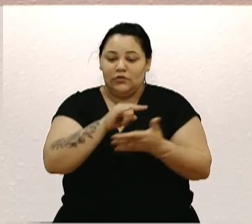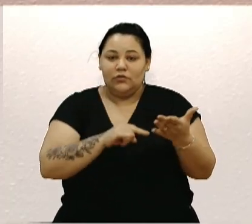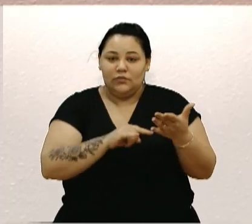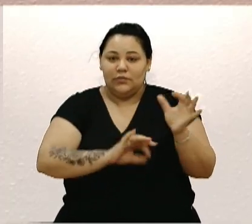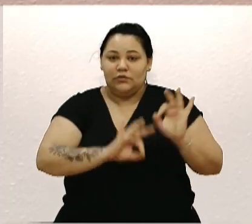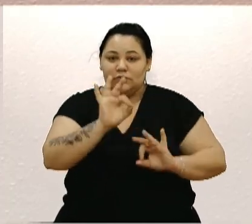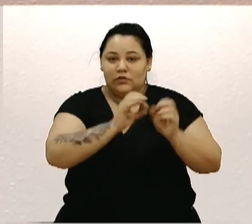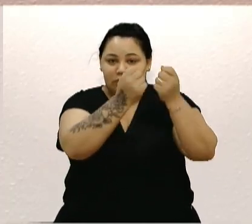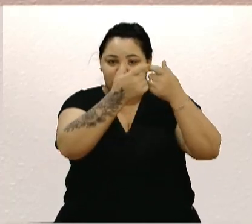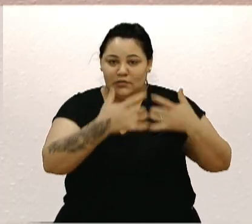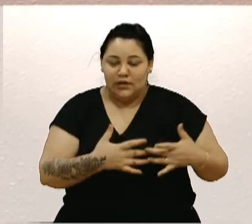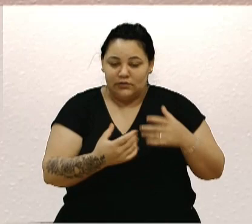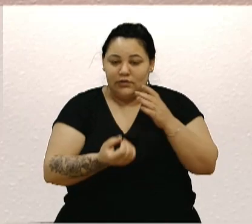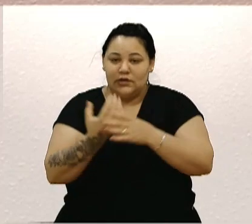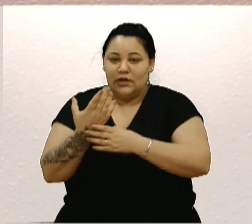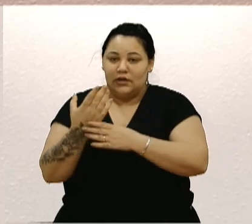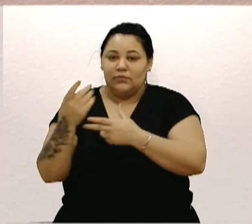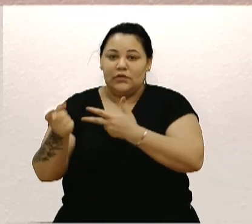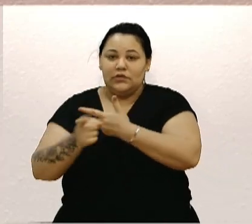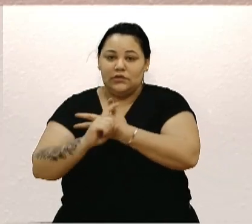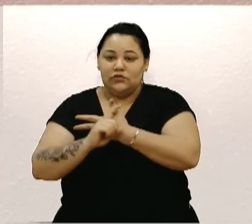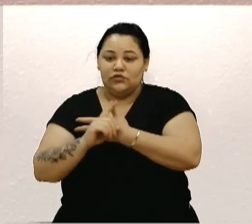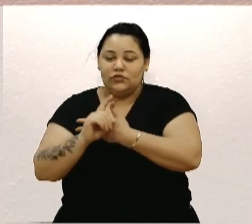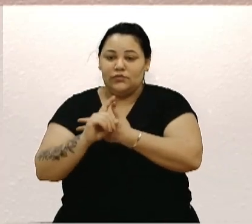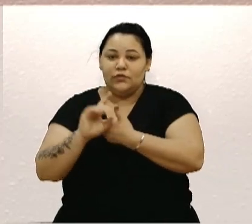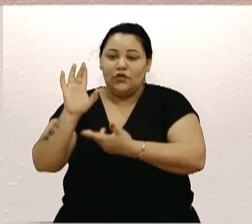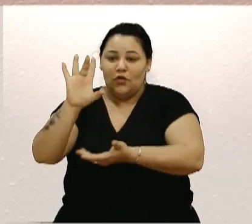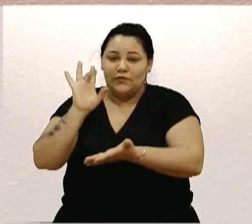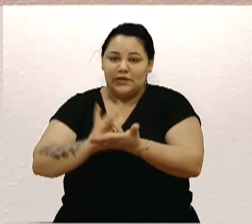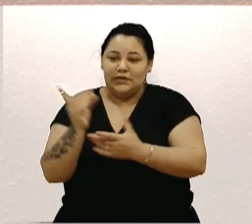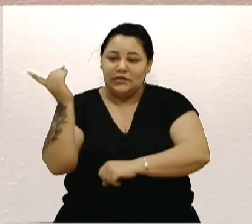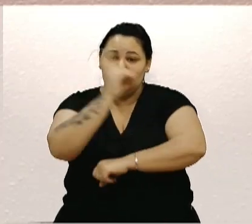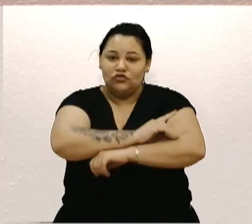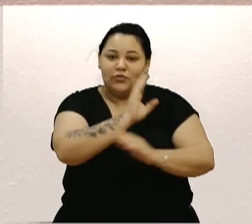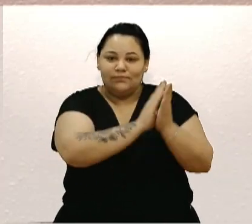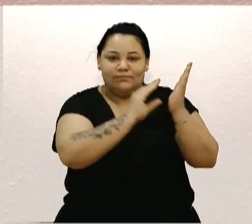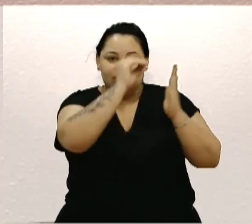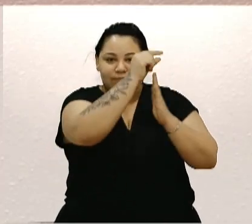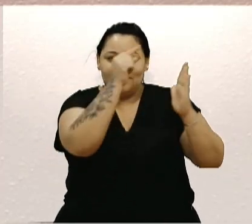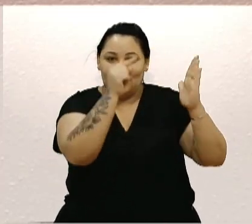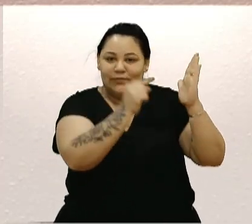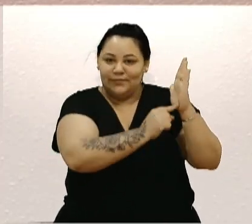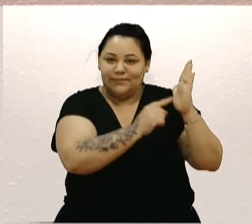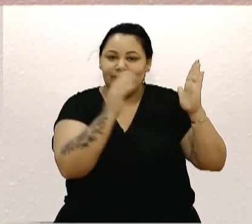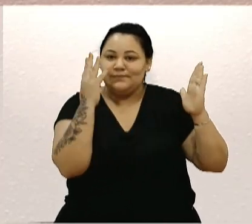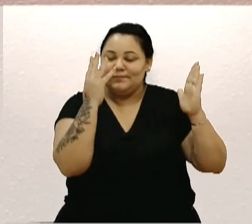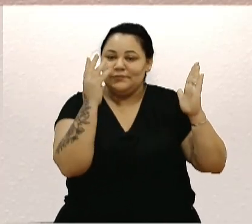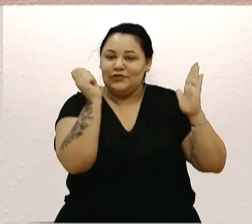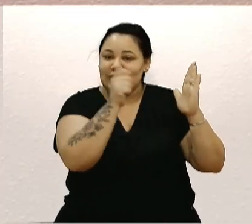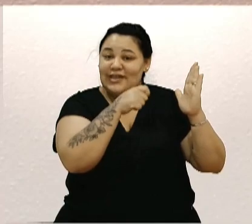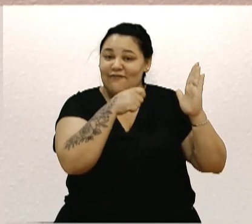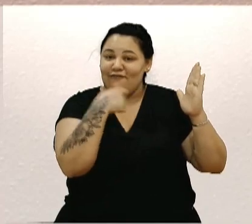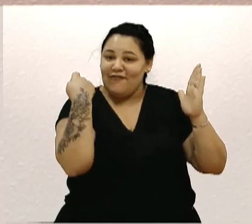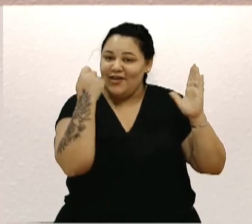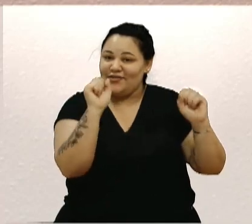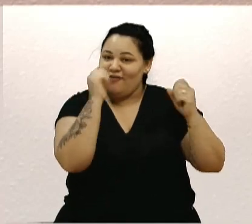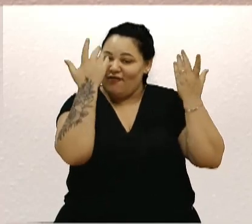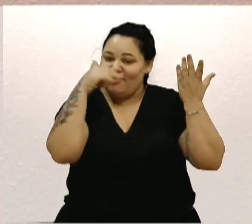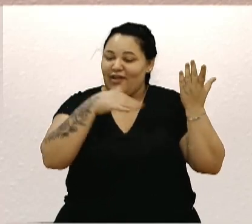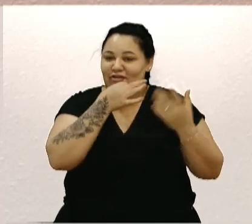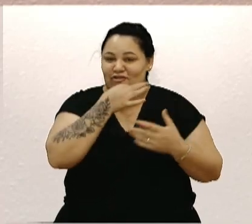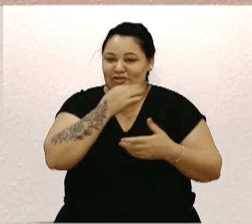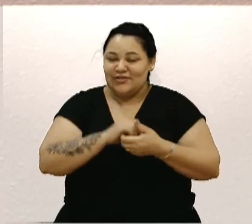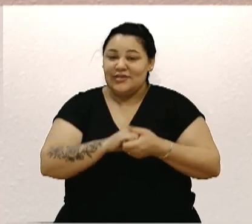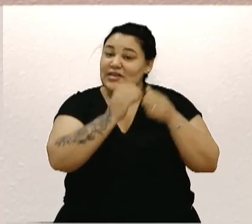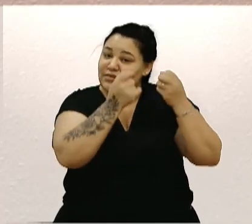acima descrito, de autoria do Poder Executivo, que inclui o Festival Cervejeiro no calendário oficial de eventos do município de Caxias do Sul.